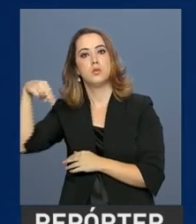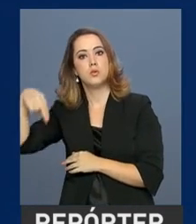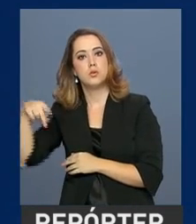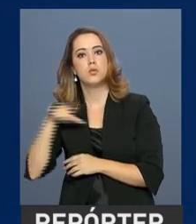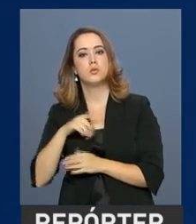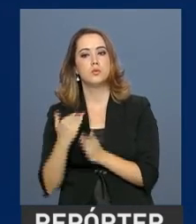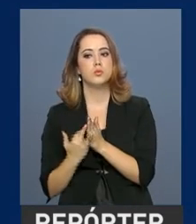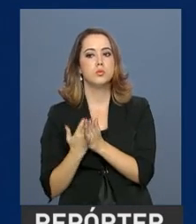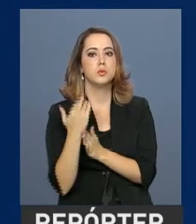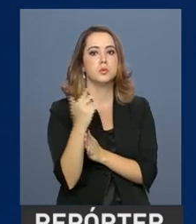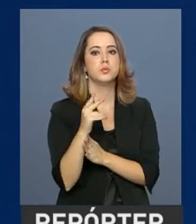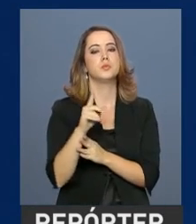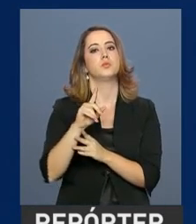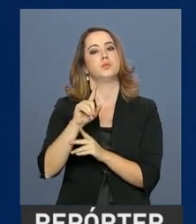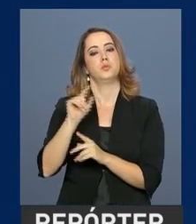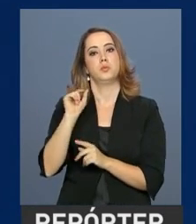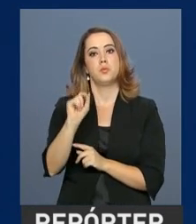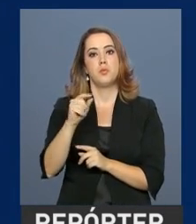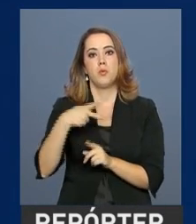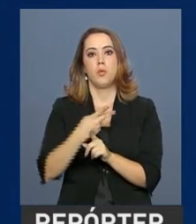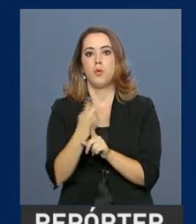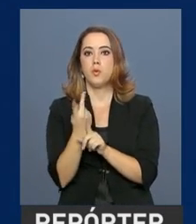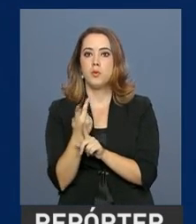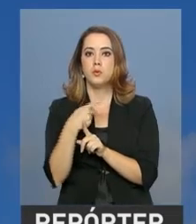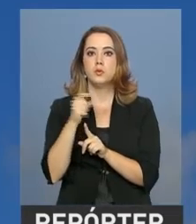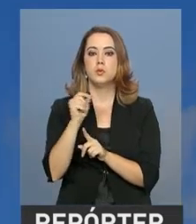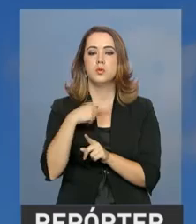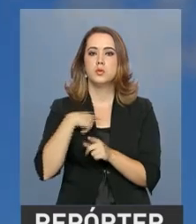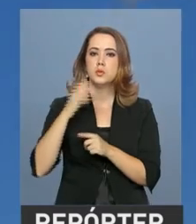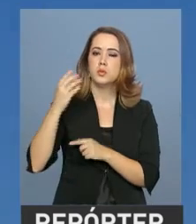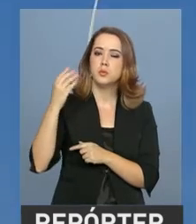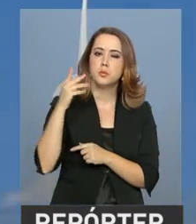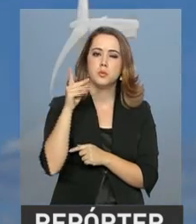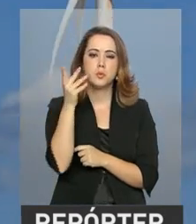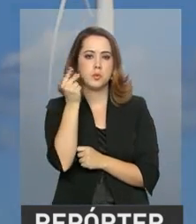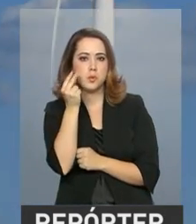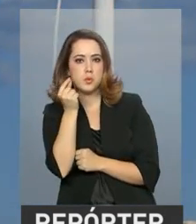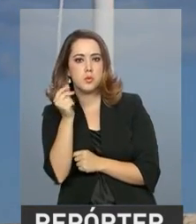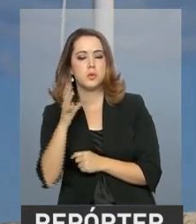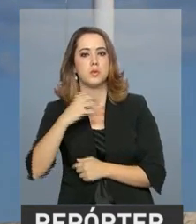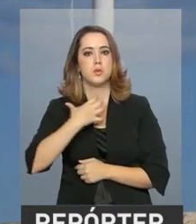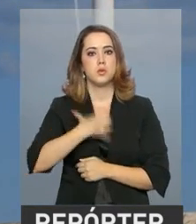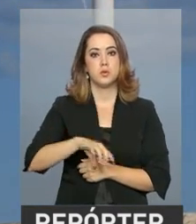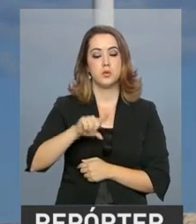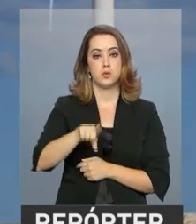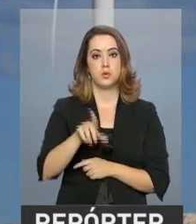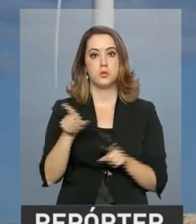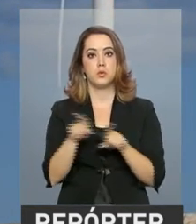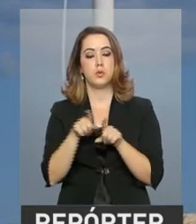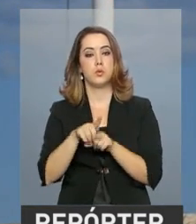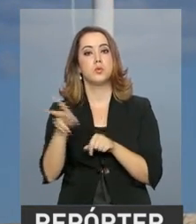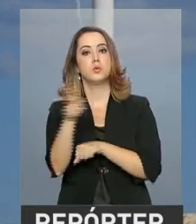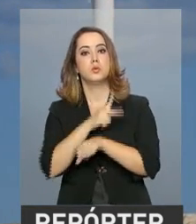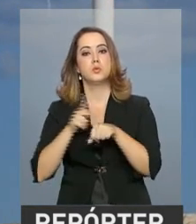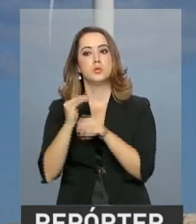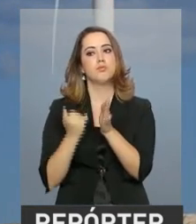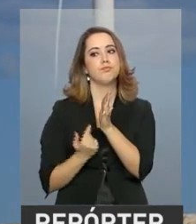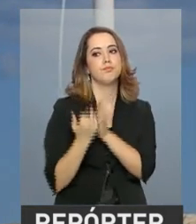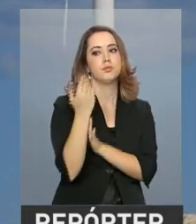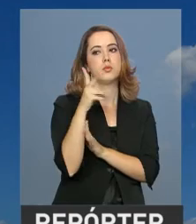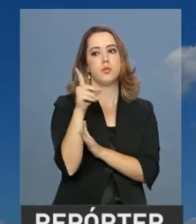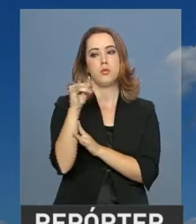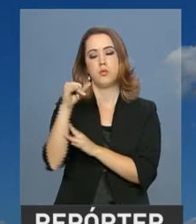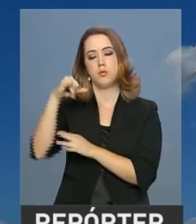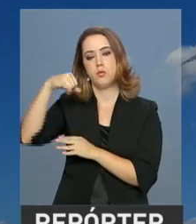com a maior proporção gerada, seguido pelo Ceará e a Bahia. No mundo, a Dinamarca apresenta a maior proporção de geração eólica